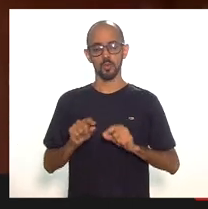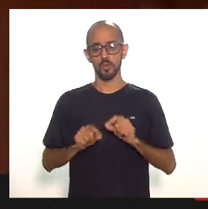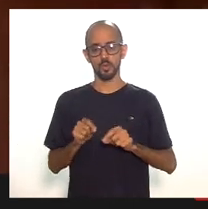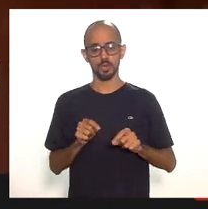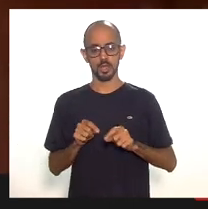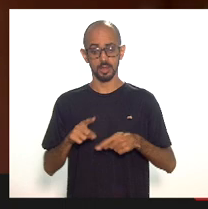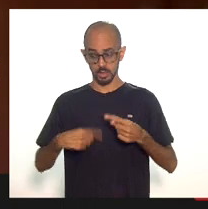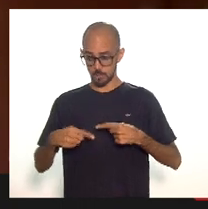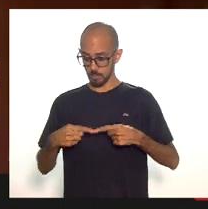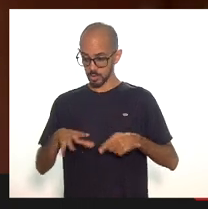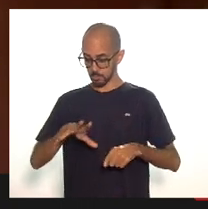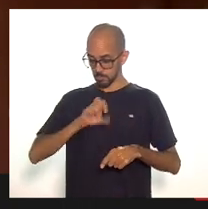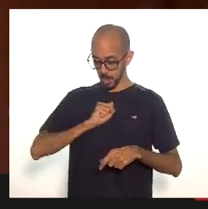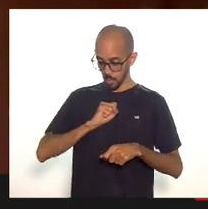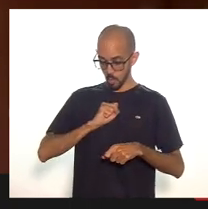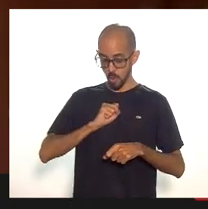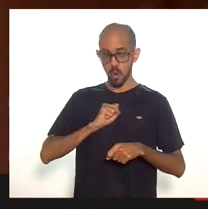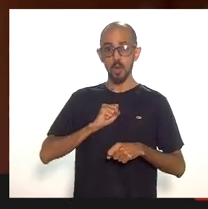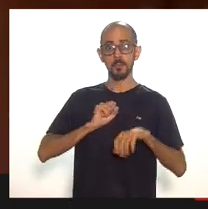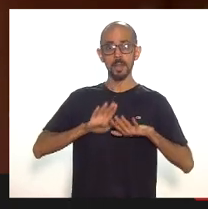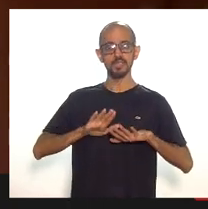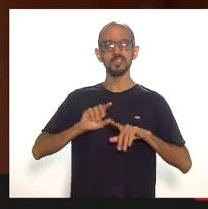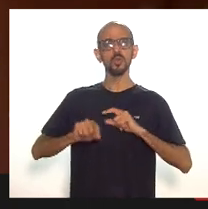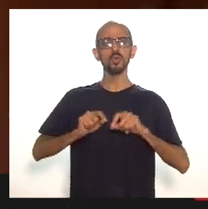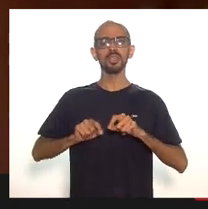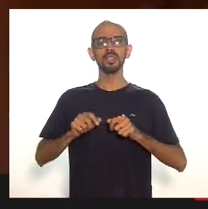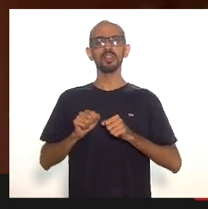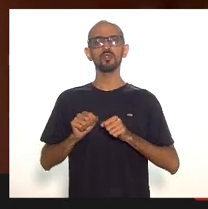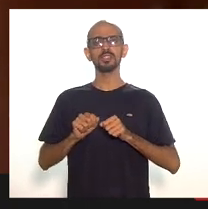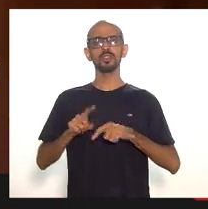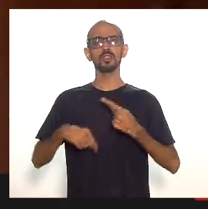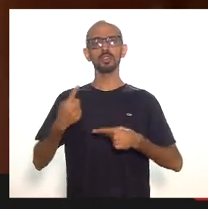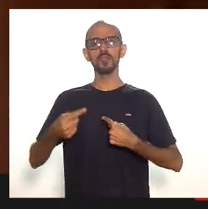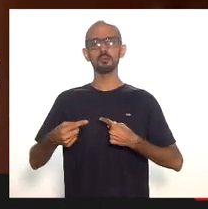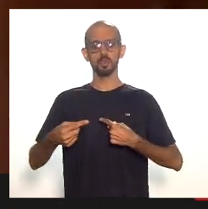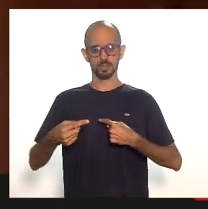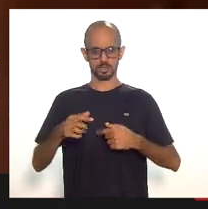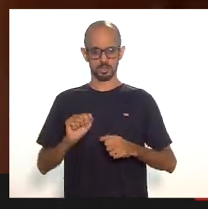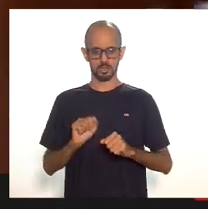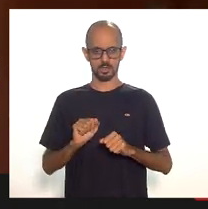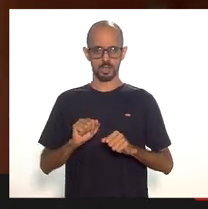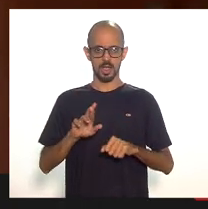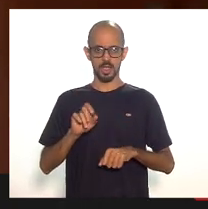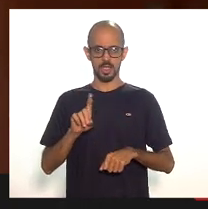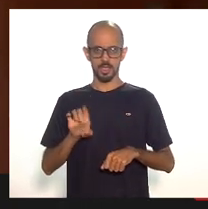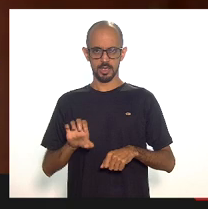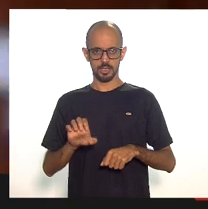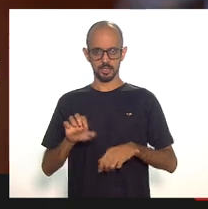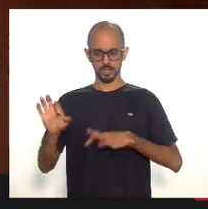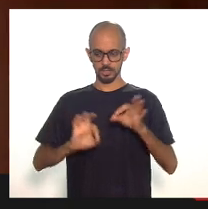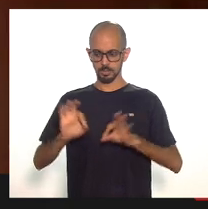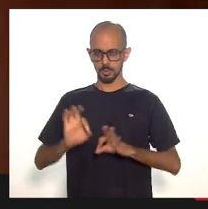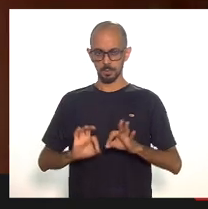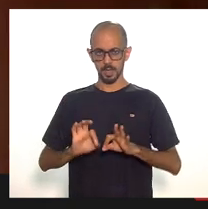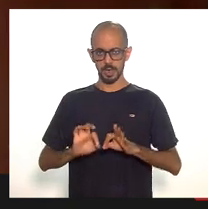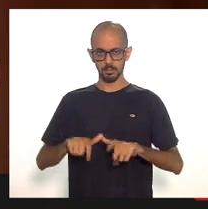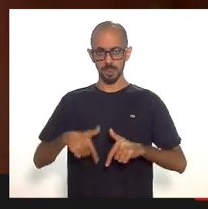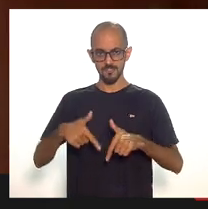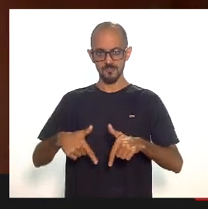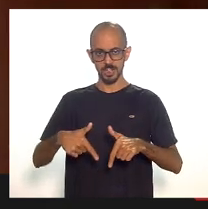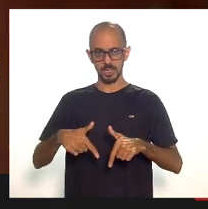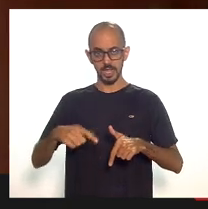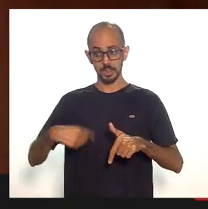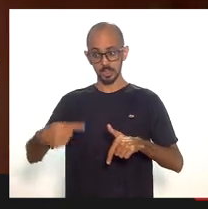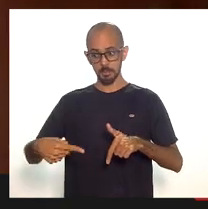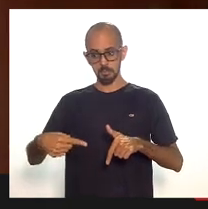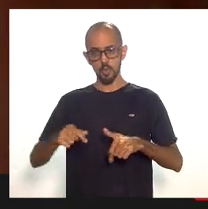precisa enfrentar e conter as mortes, mas como que a rede assistencial do município está sendo preparada para enfrentar o